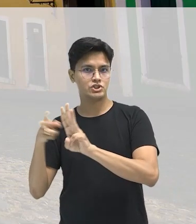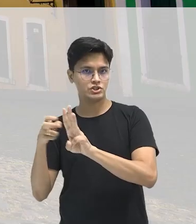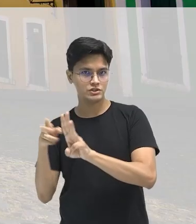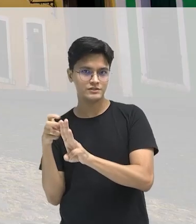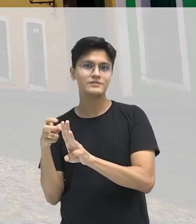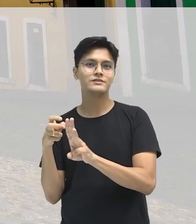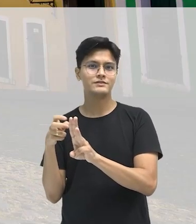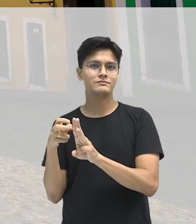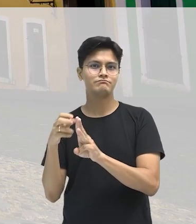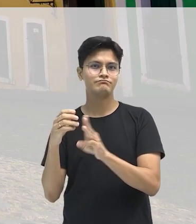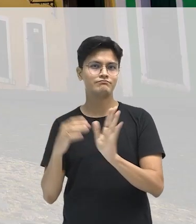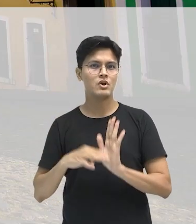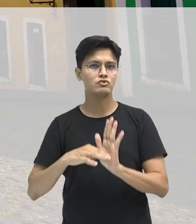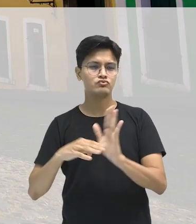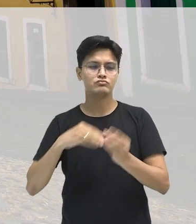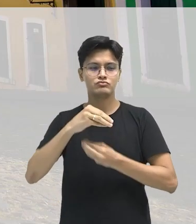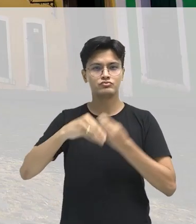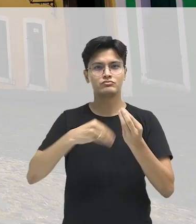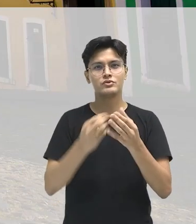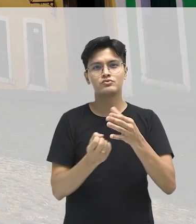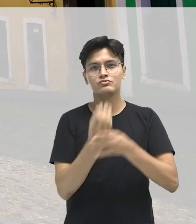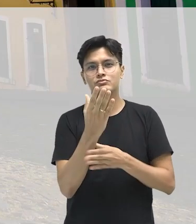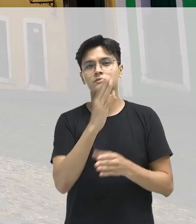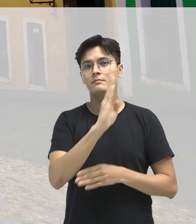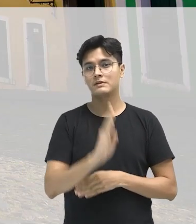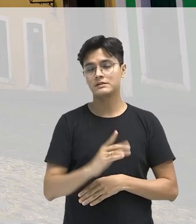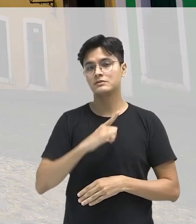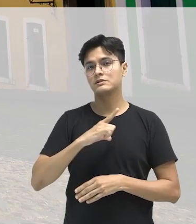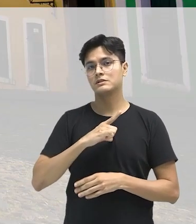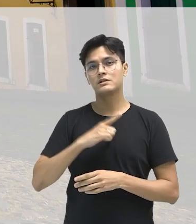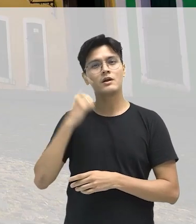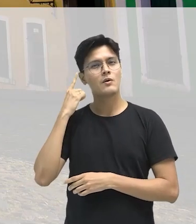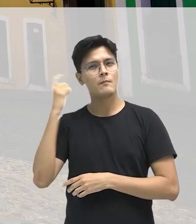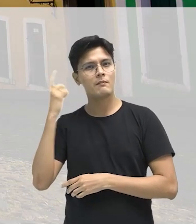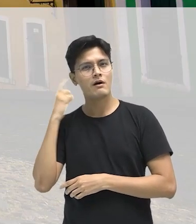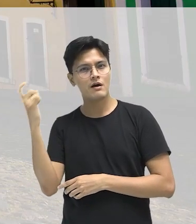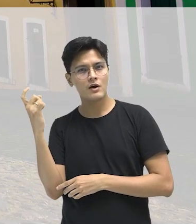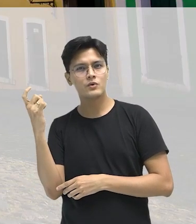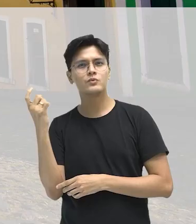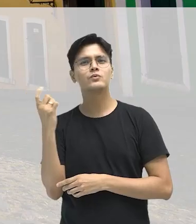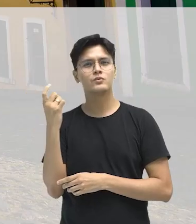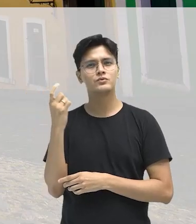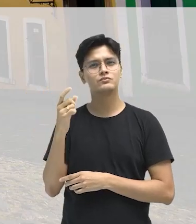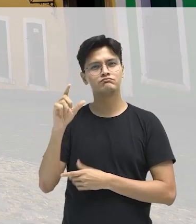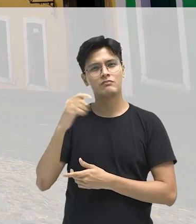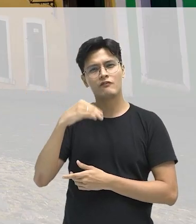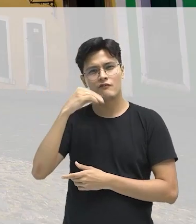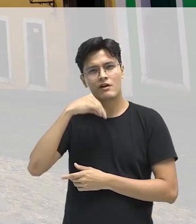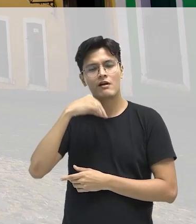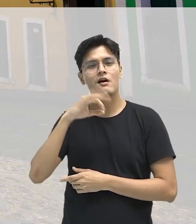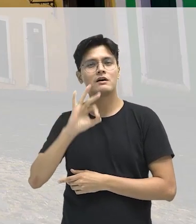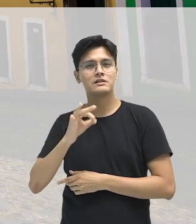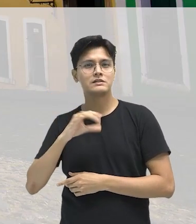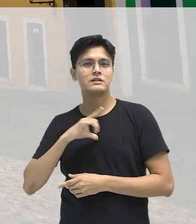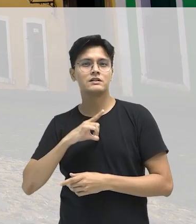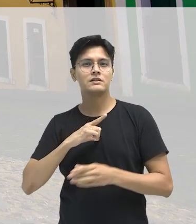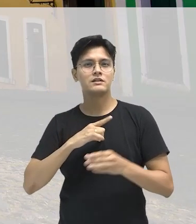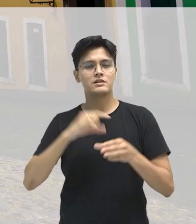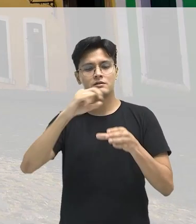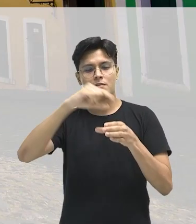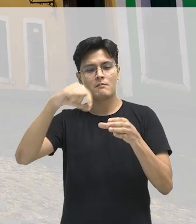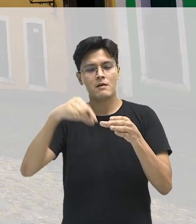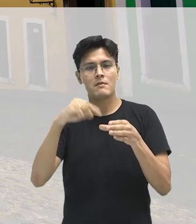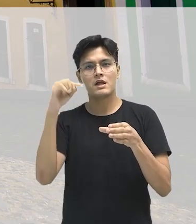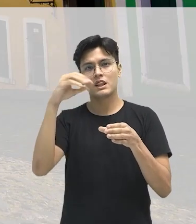Brasil. Então, ele tem aquele barulhinho mais sutil, é um monte de sementinha ali que tocam uma na outra e produzem